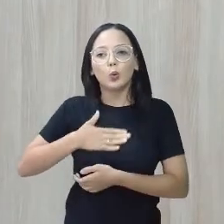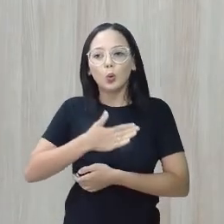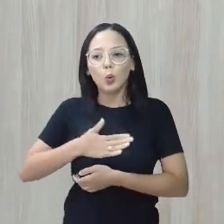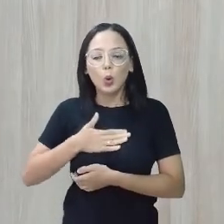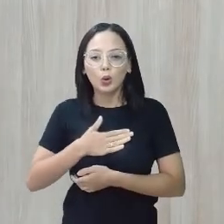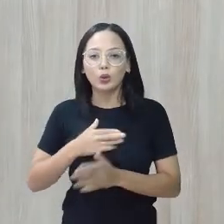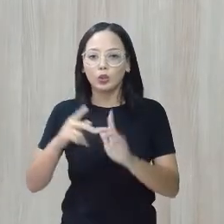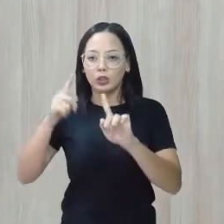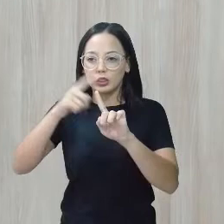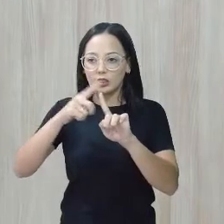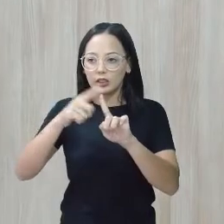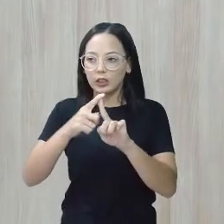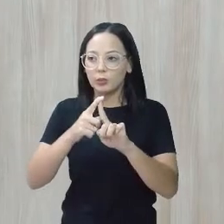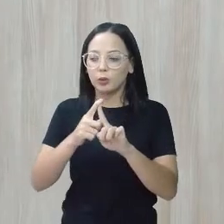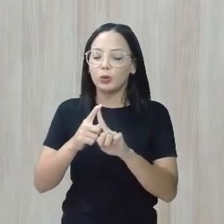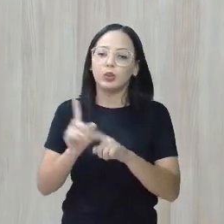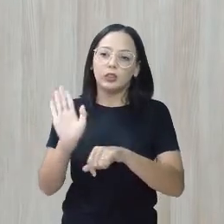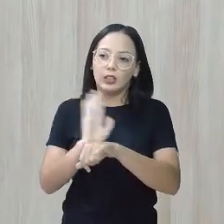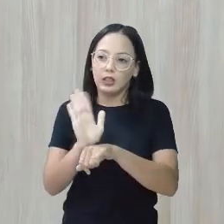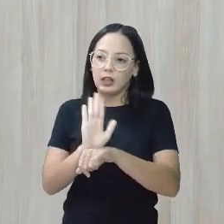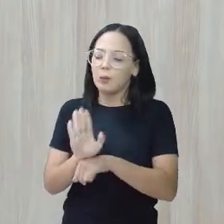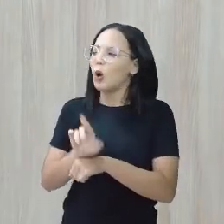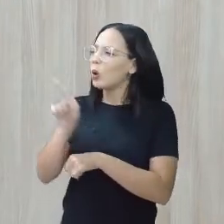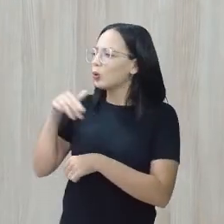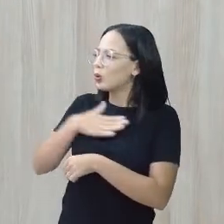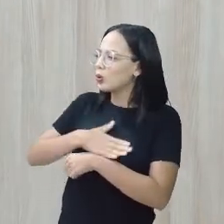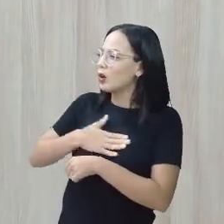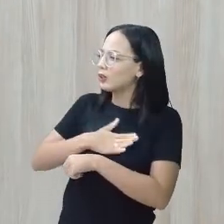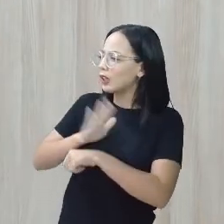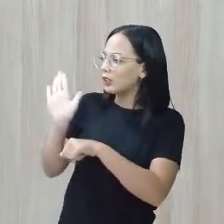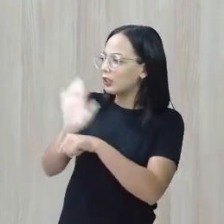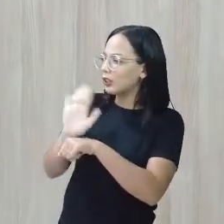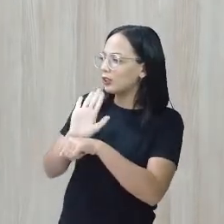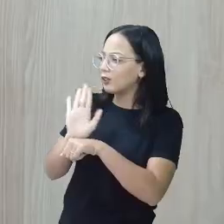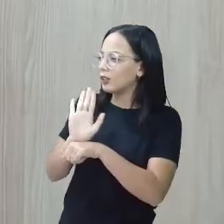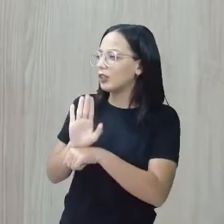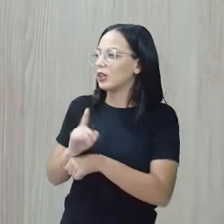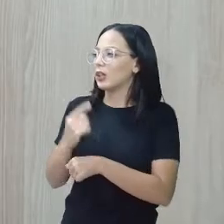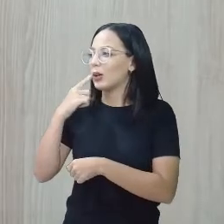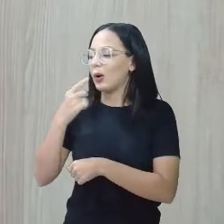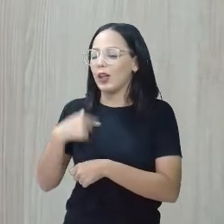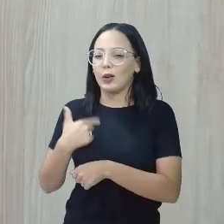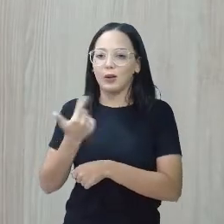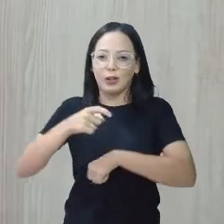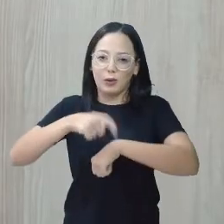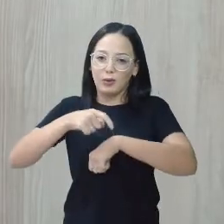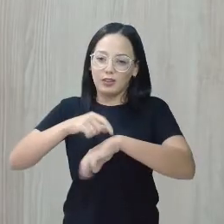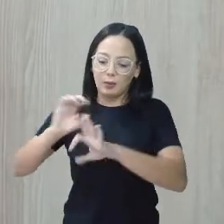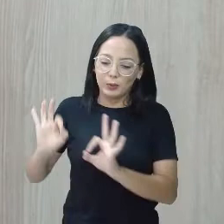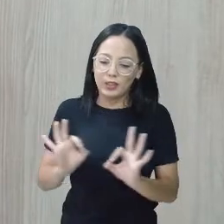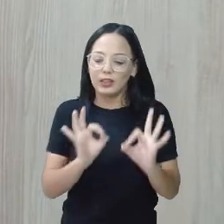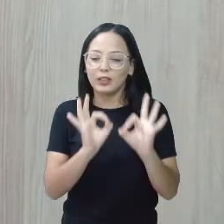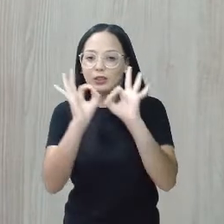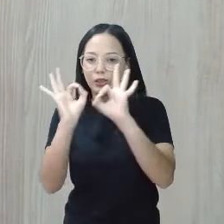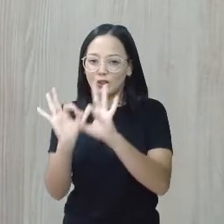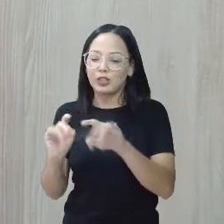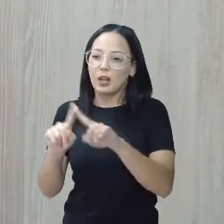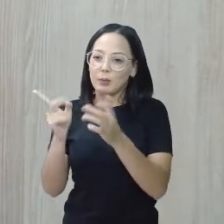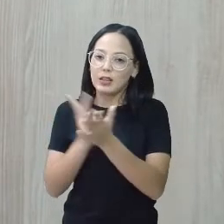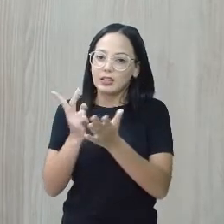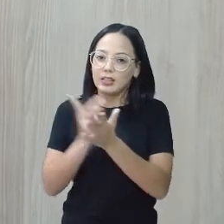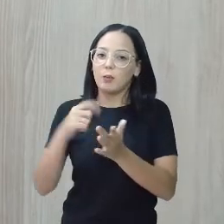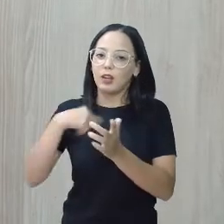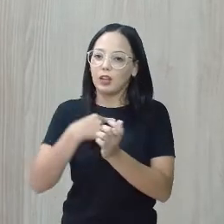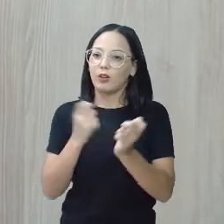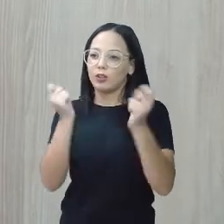do cinema. Professor Helena, o senhor gosta de filme? Ah, eu gosto. Ultimamente eu não tenho tido muito tempo para assistir, mas sempre que a gente pode,